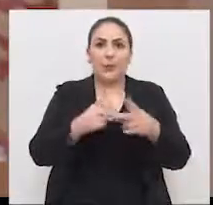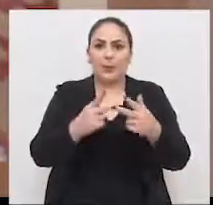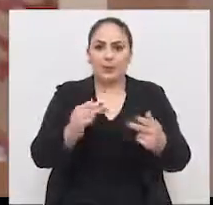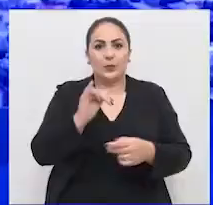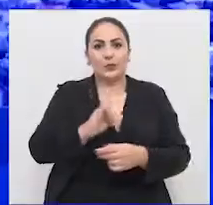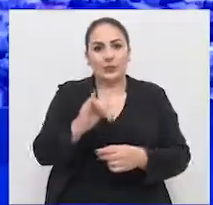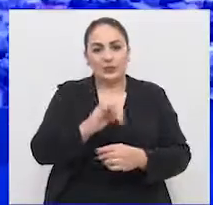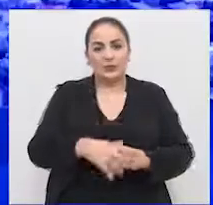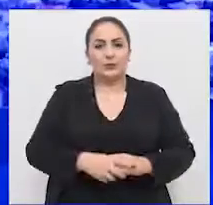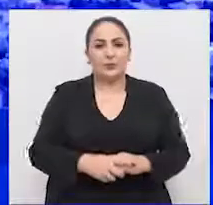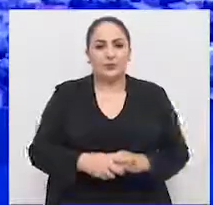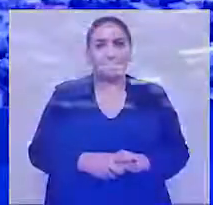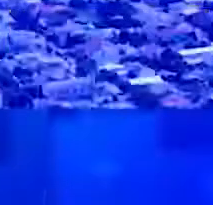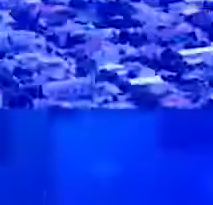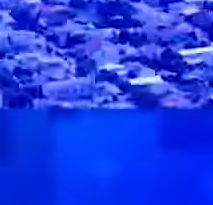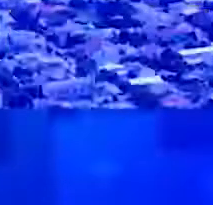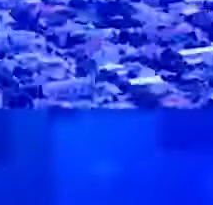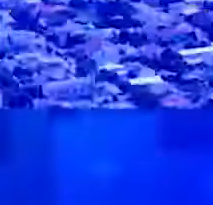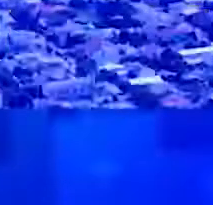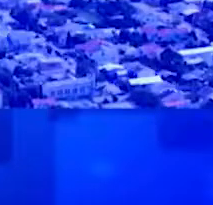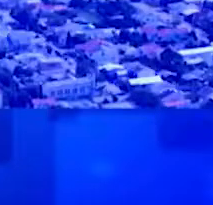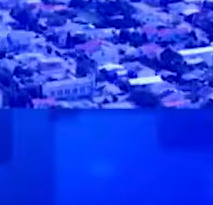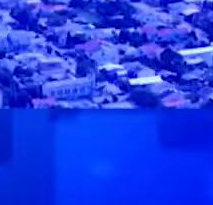higiene para o cabelo.